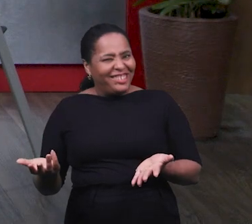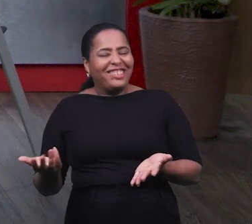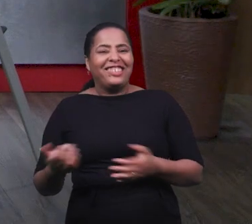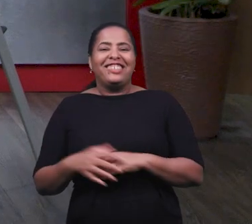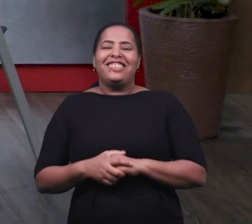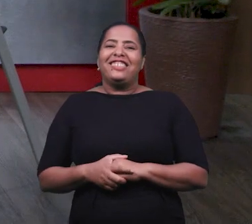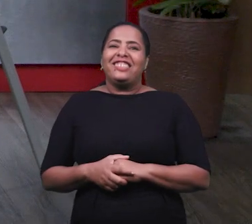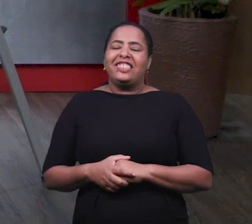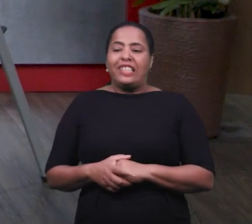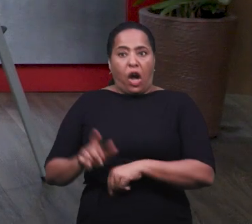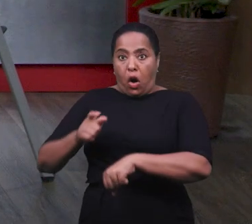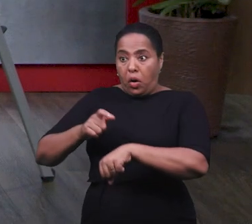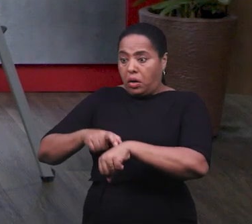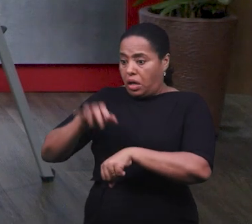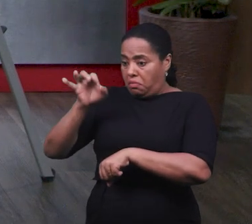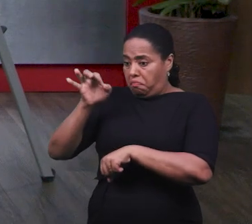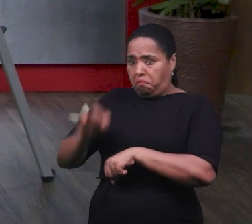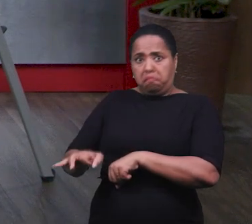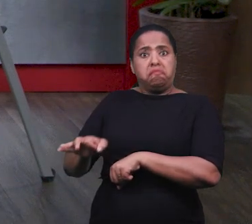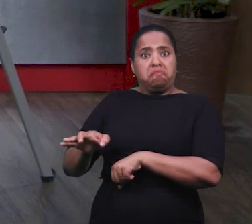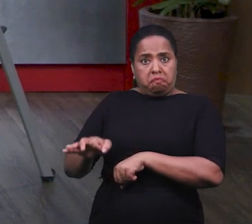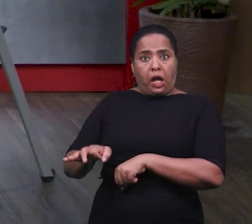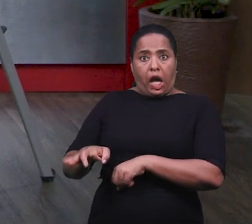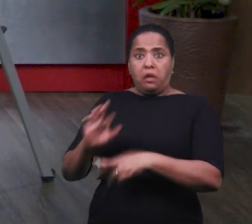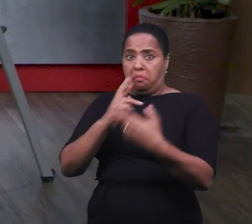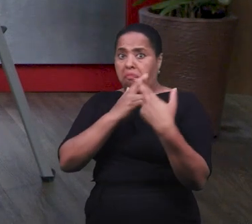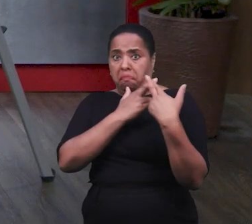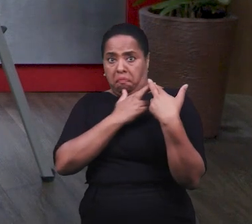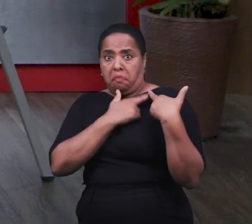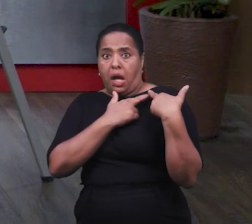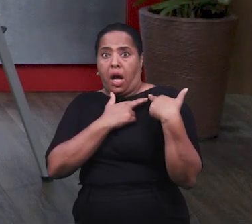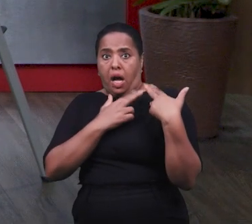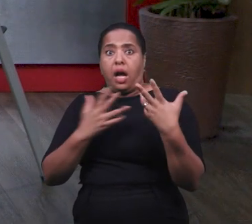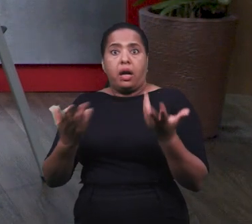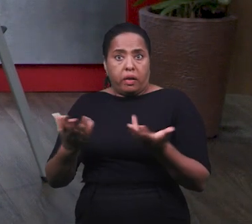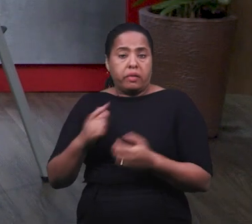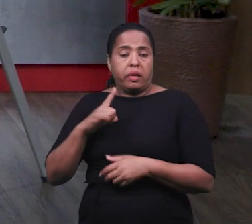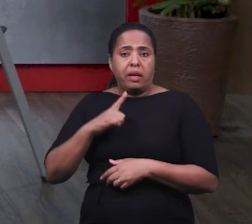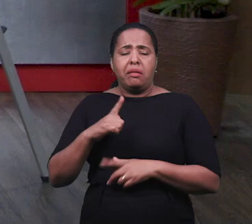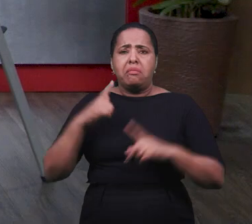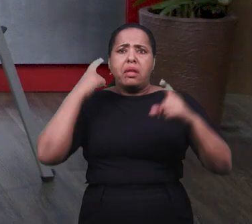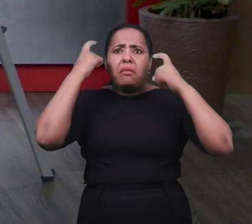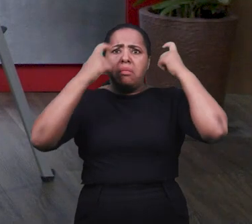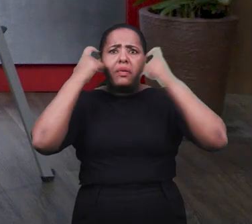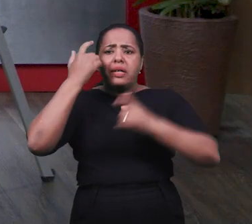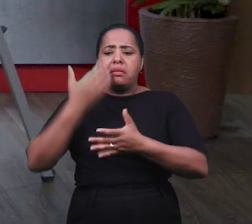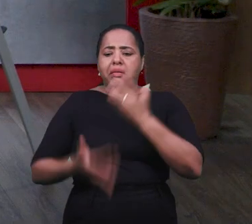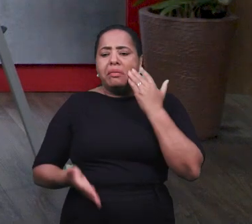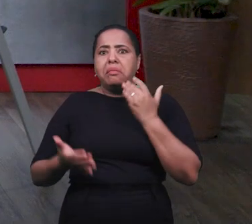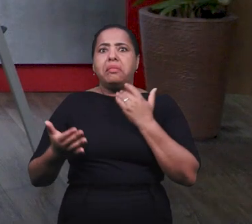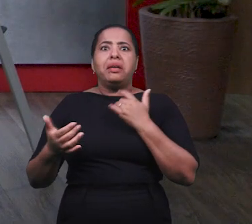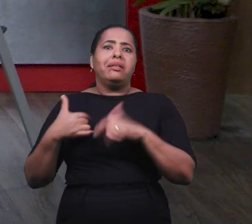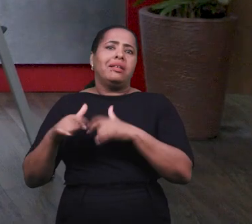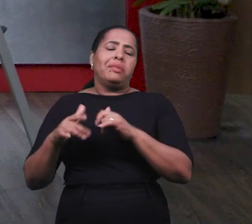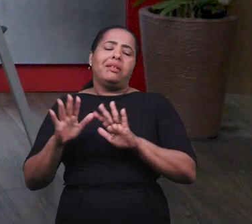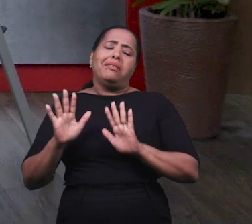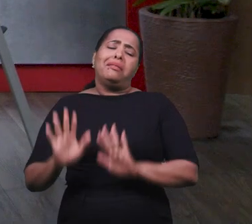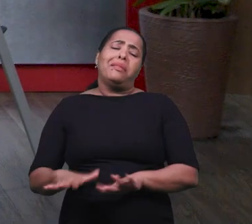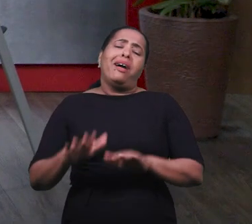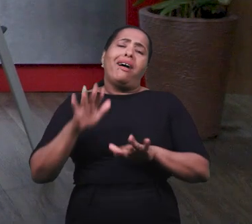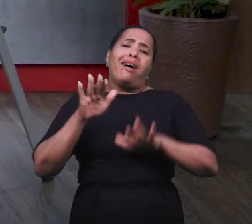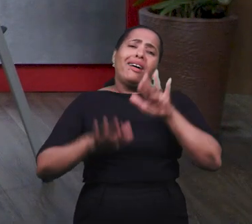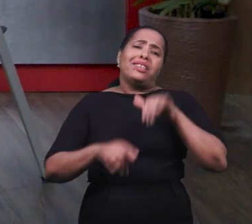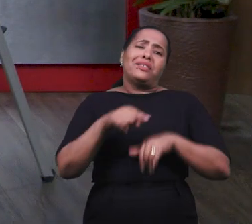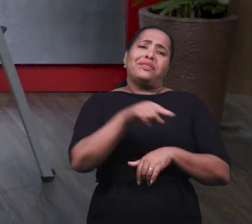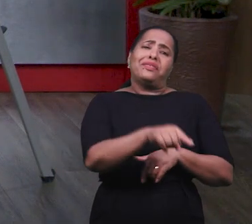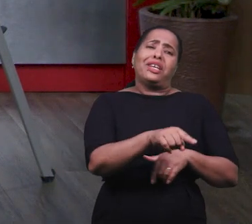questão de pontualidade, de comprometimento, até mesmo a preocupação de perder o emprego. E que às vezes o jovem consegue com